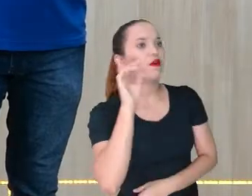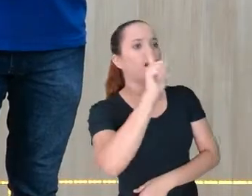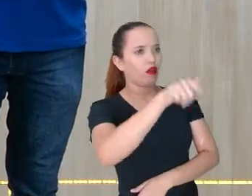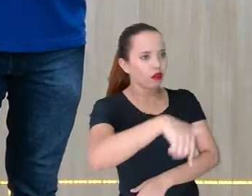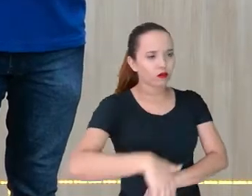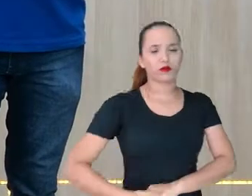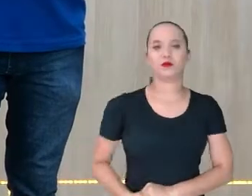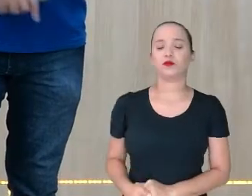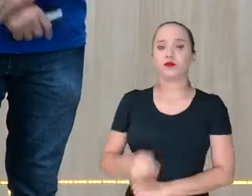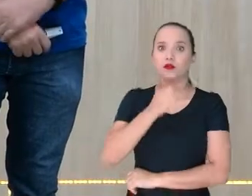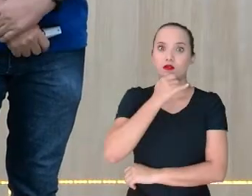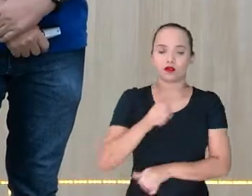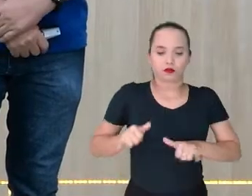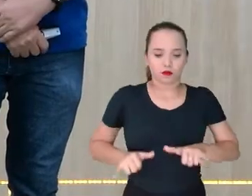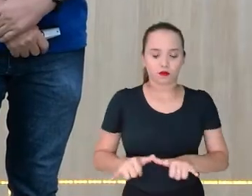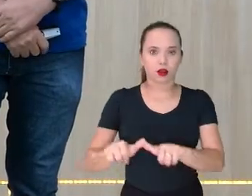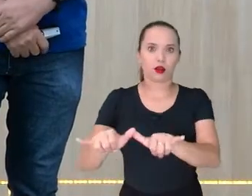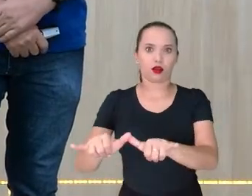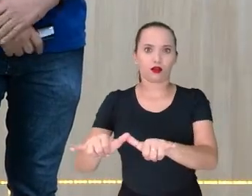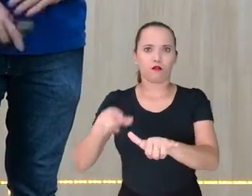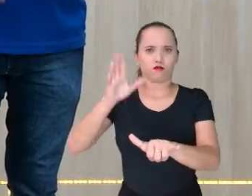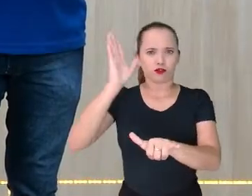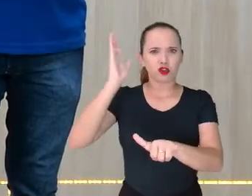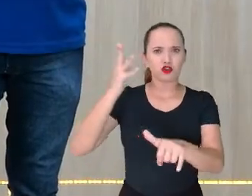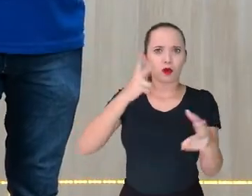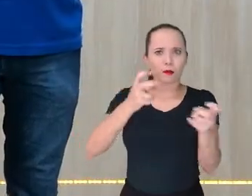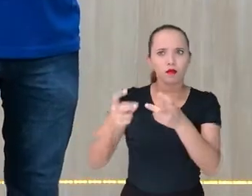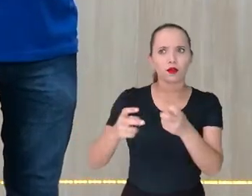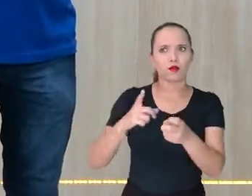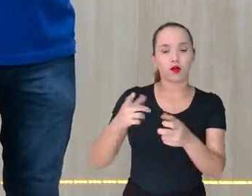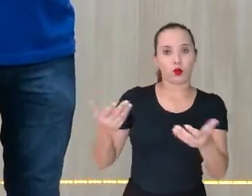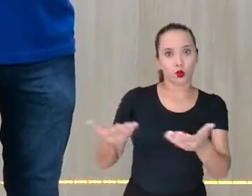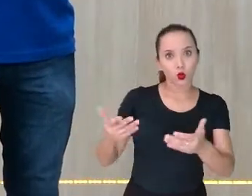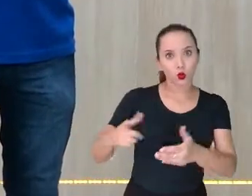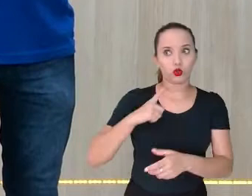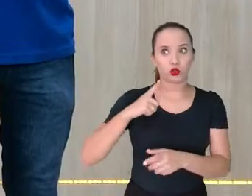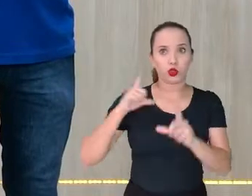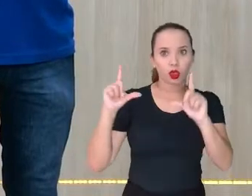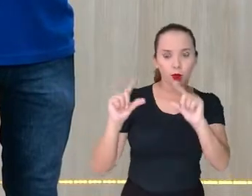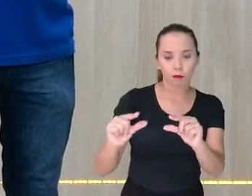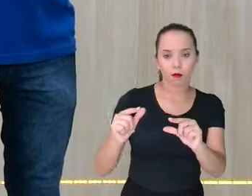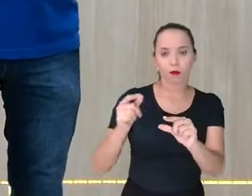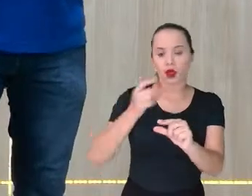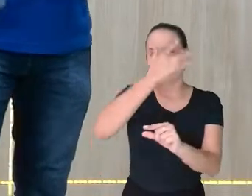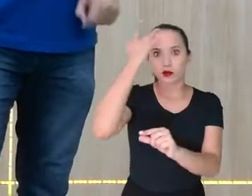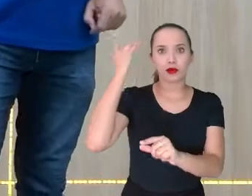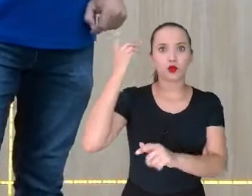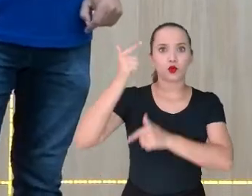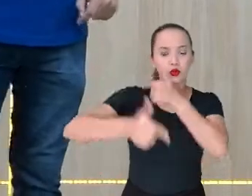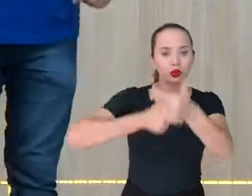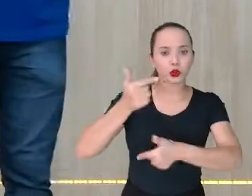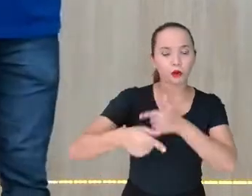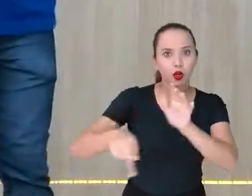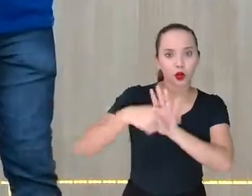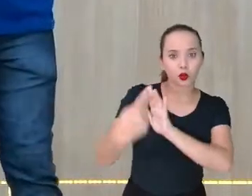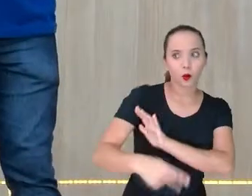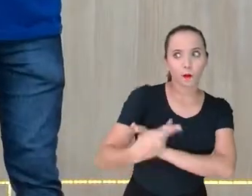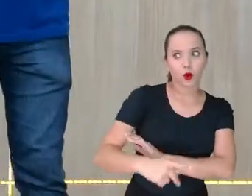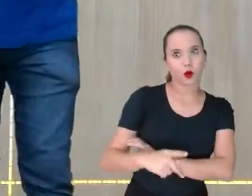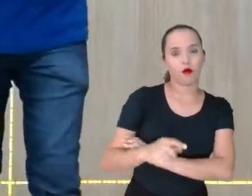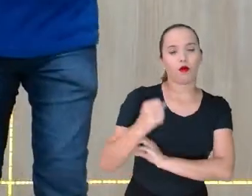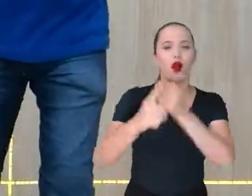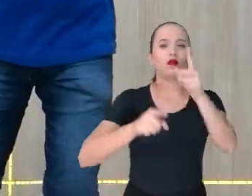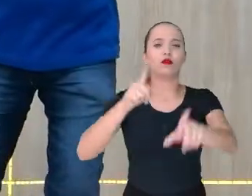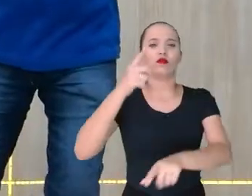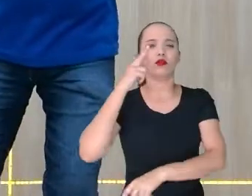exemplo, supermercado hoje. Você já viu que o supermercado tem pouco trabalhador do próprio supermercado. Você vê o Isso. cara com a